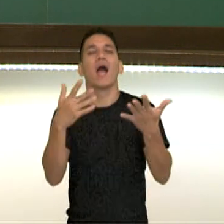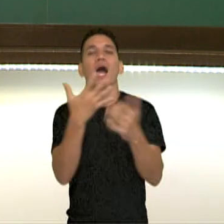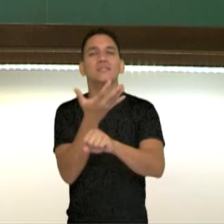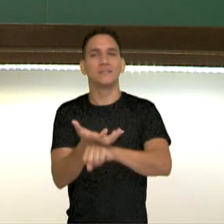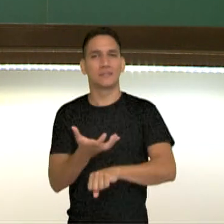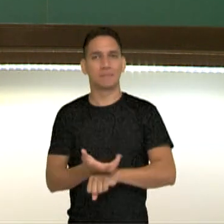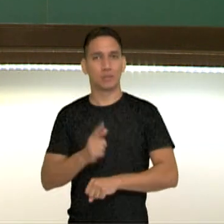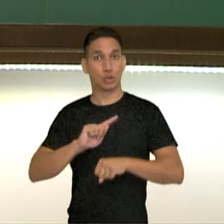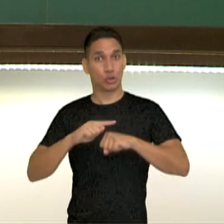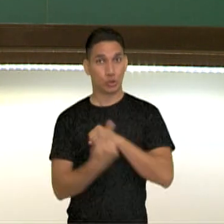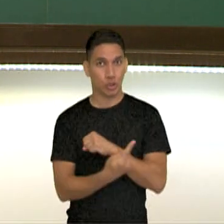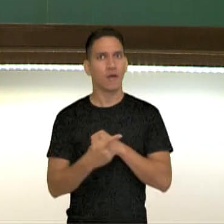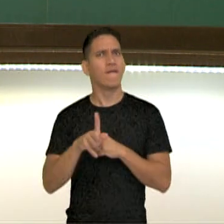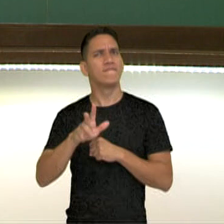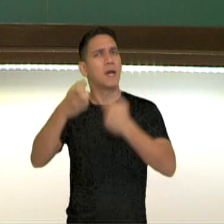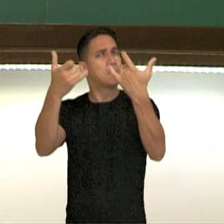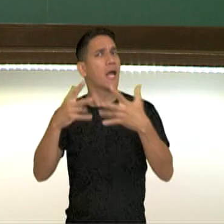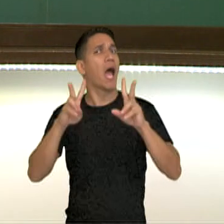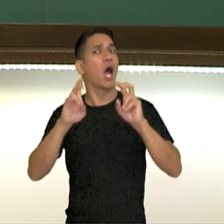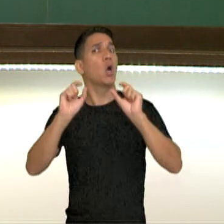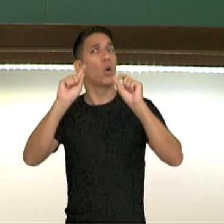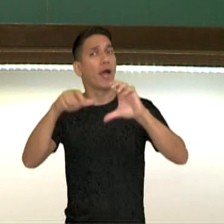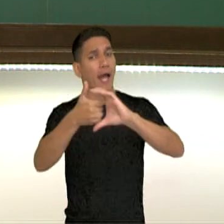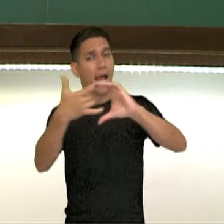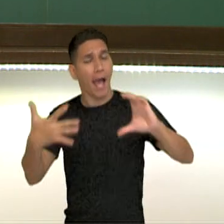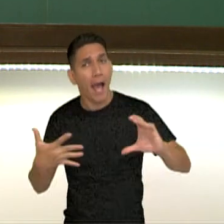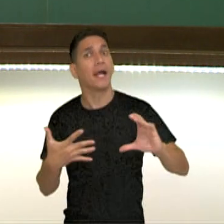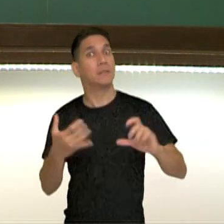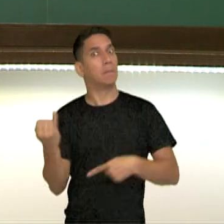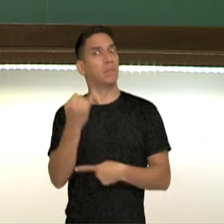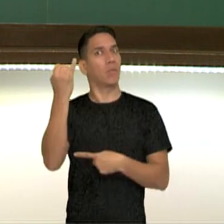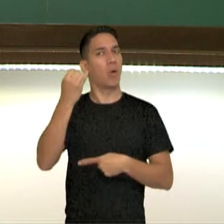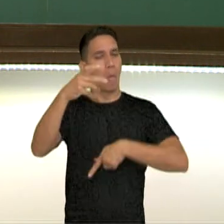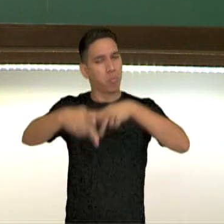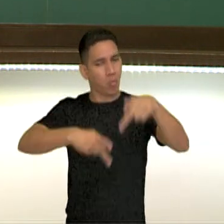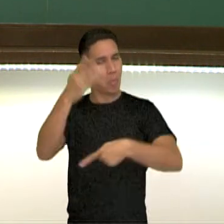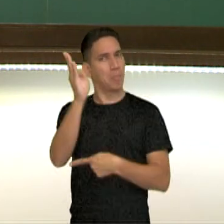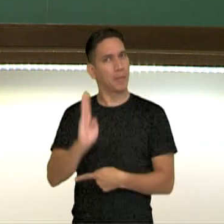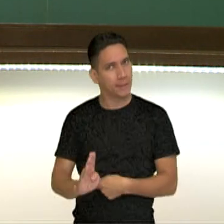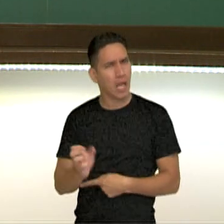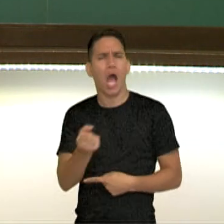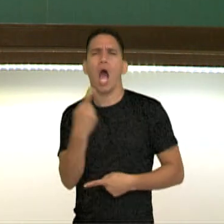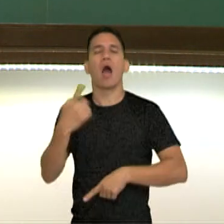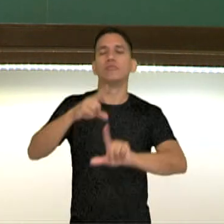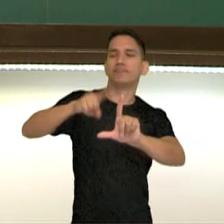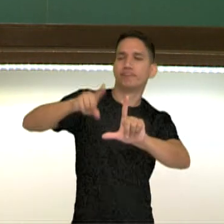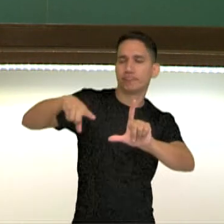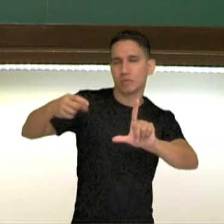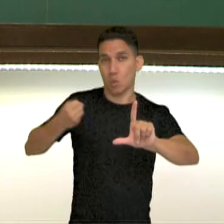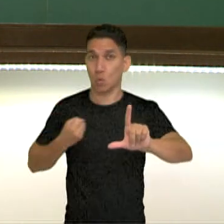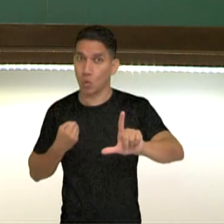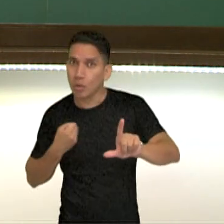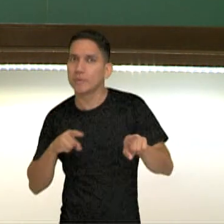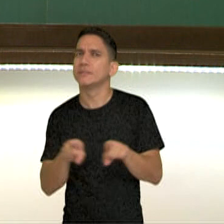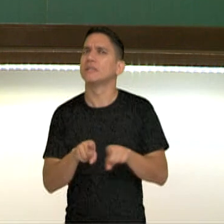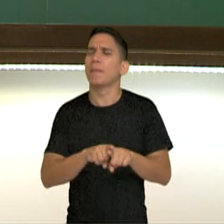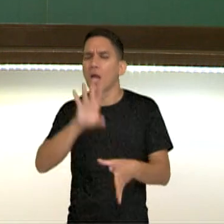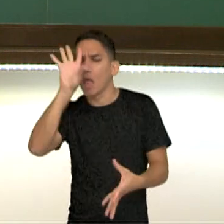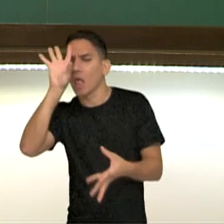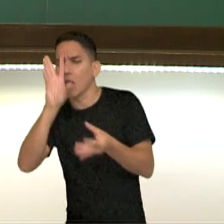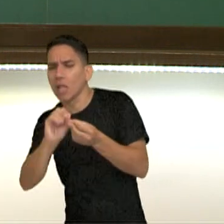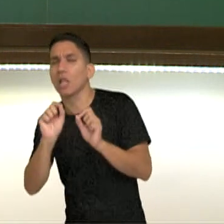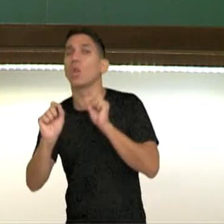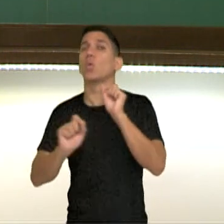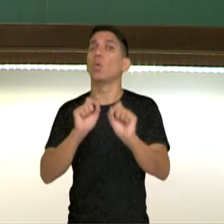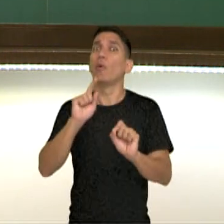vamos falar sobre algumas características importantes da população brasileira, alguns dados estatísticos, um entendimento